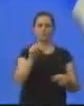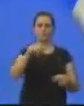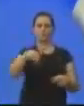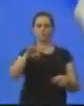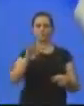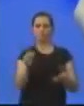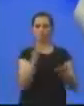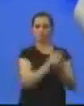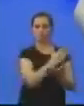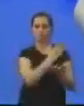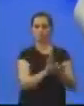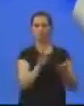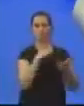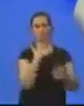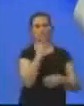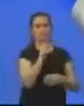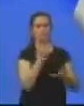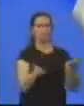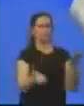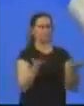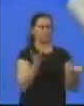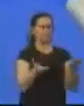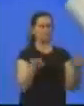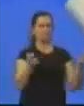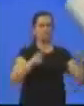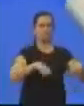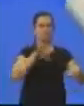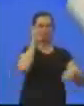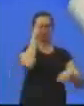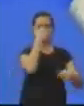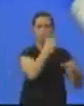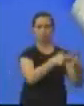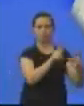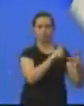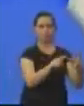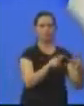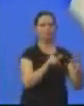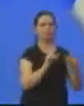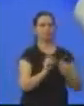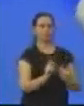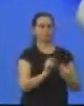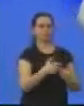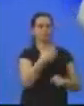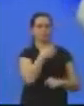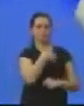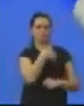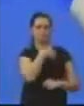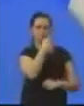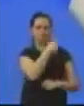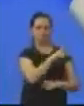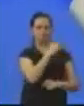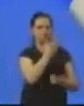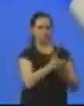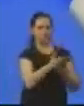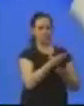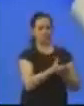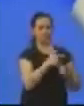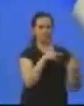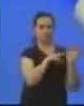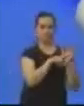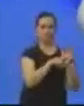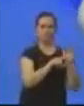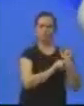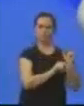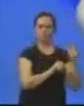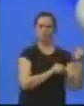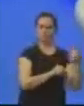outra. No ponto que realmente pode ter algum problema. Então, vamos lá. Nesse caso, nós vamos fazer o estudo assim. Primeiro,